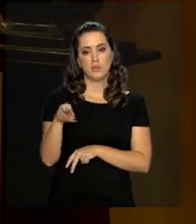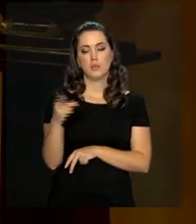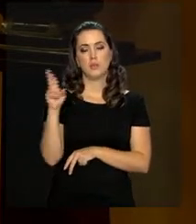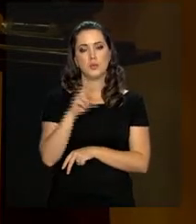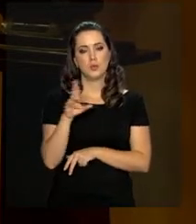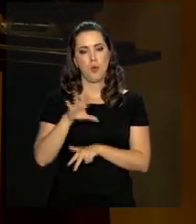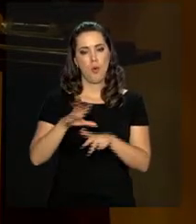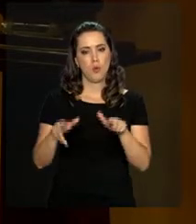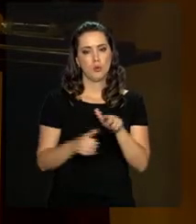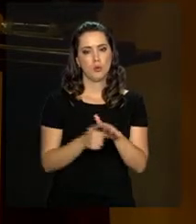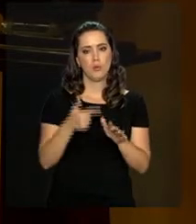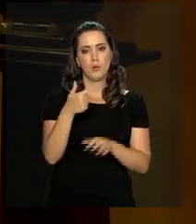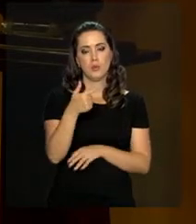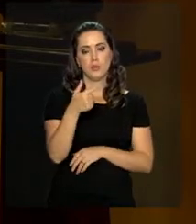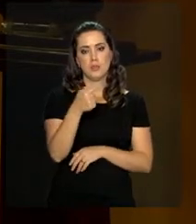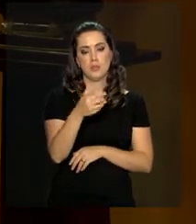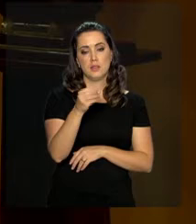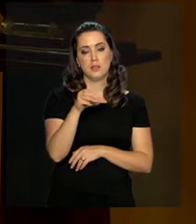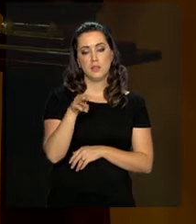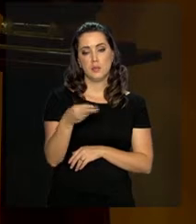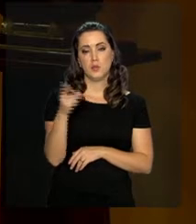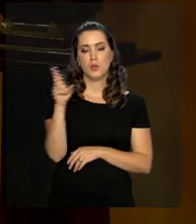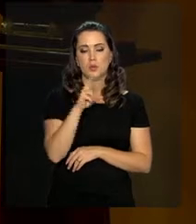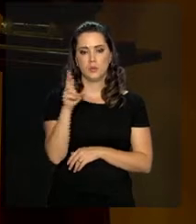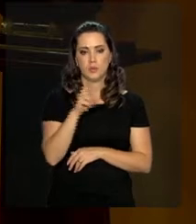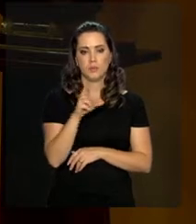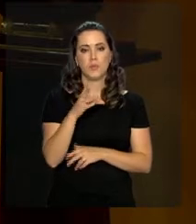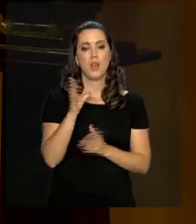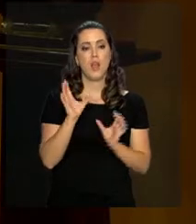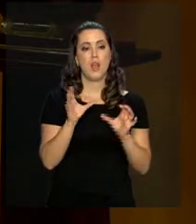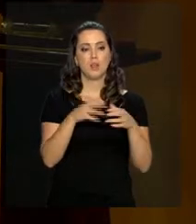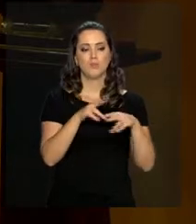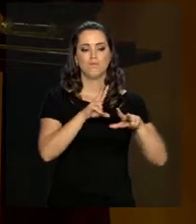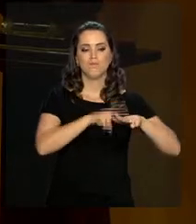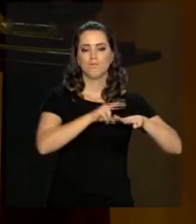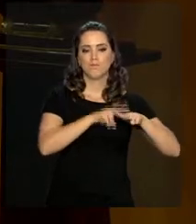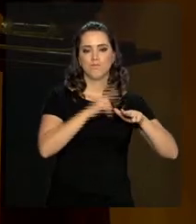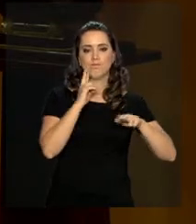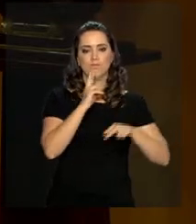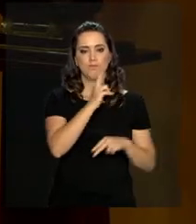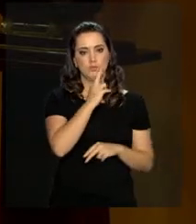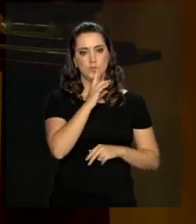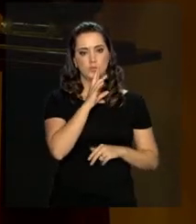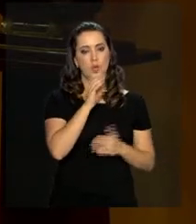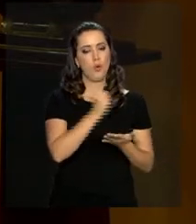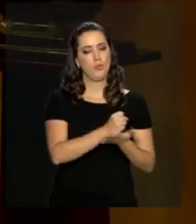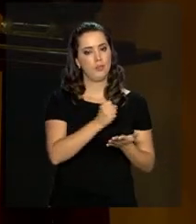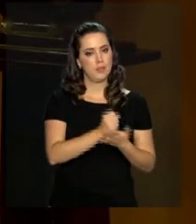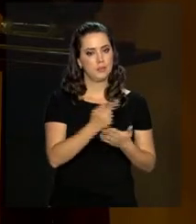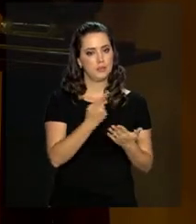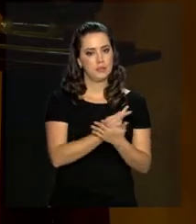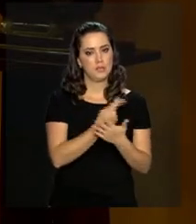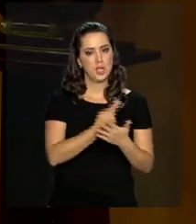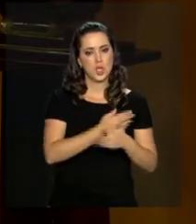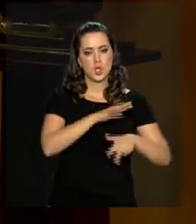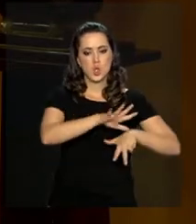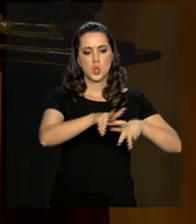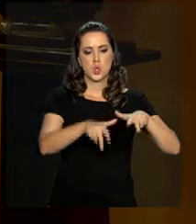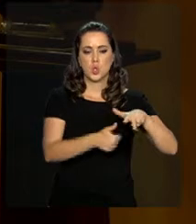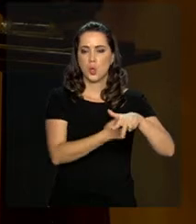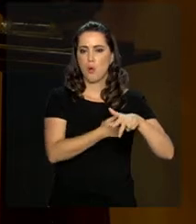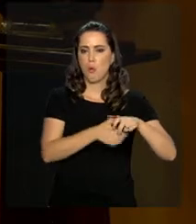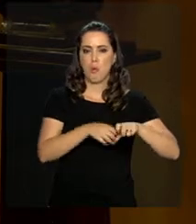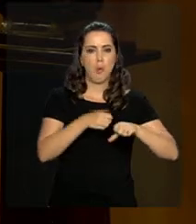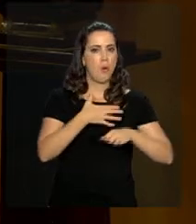penitenciário de roraima em contratos fraudulentos segundo o ministro da segurança pública à corrupção provocou uma crise